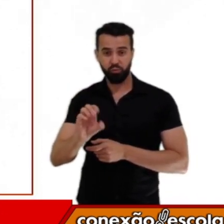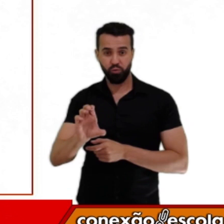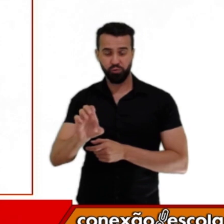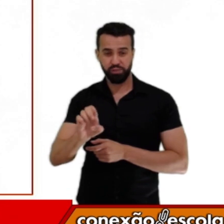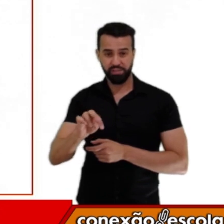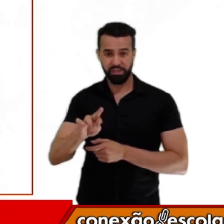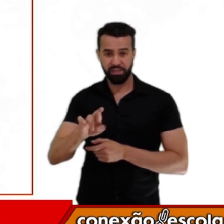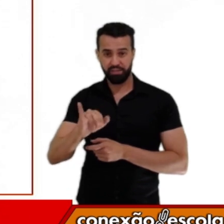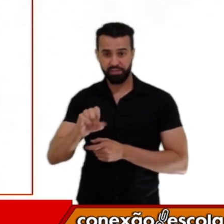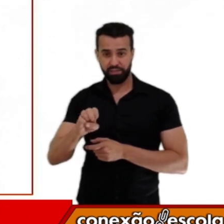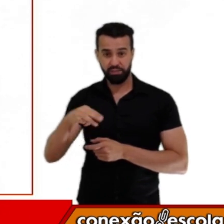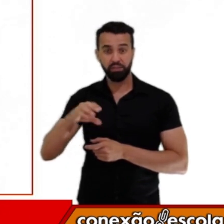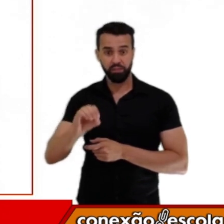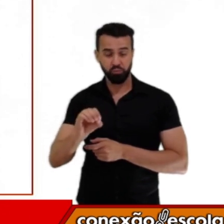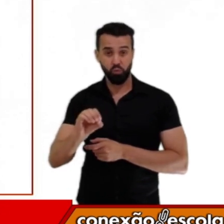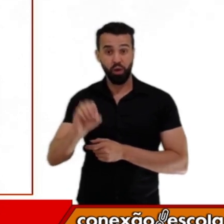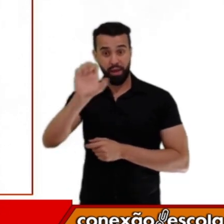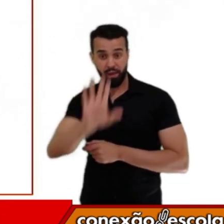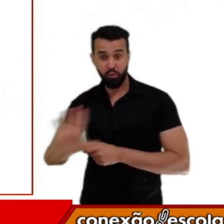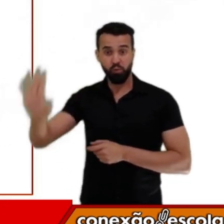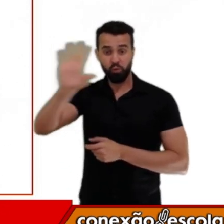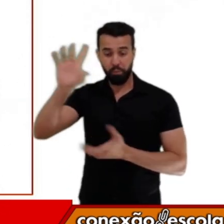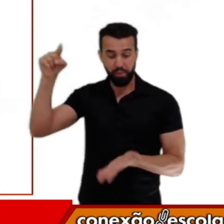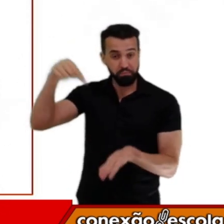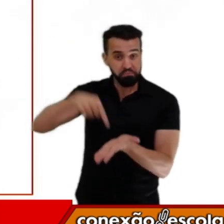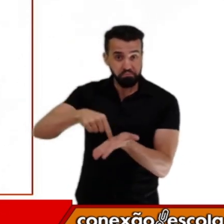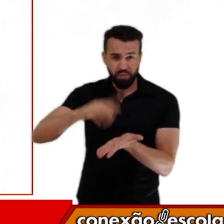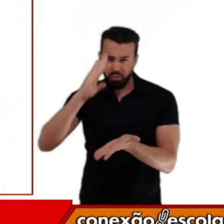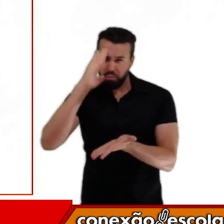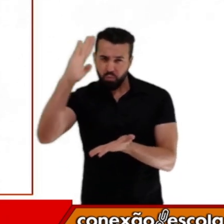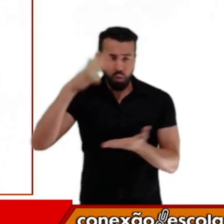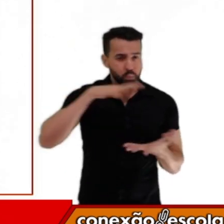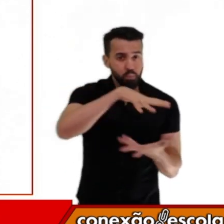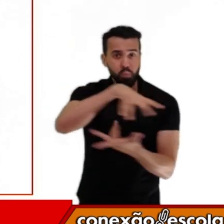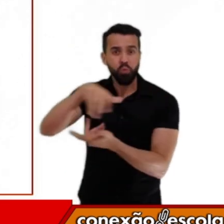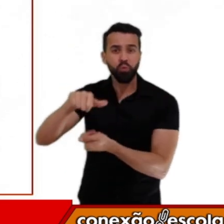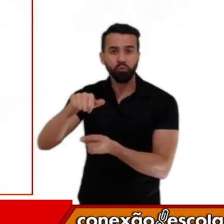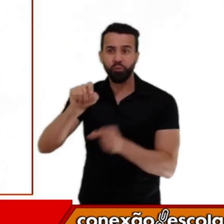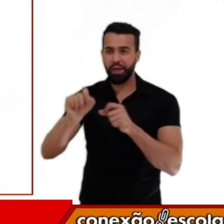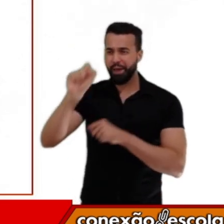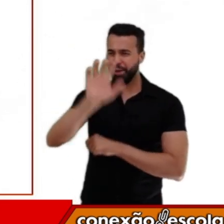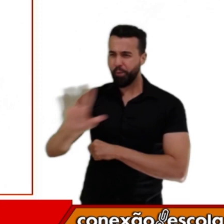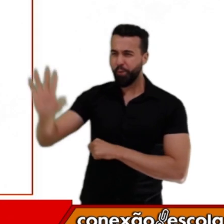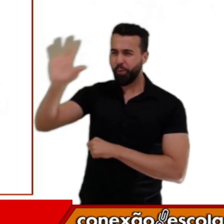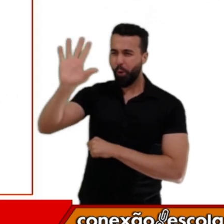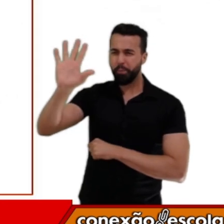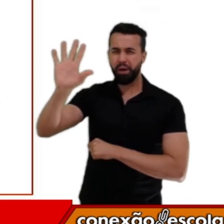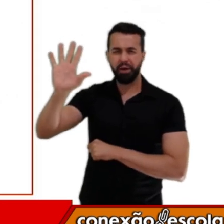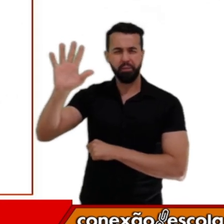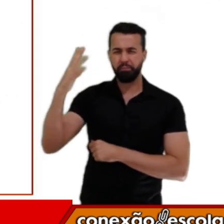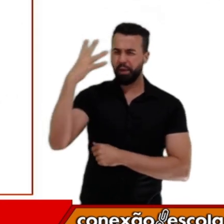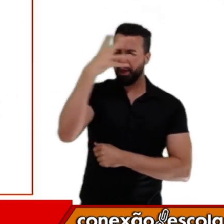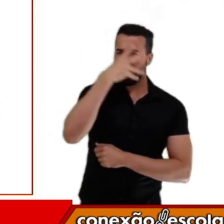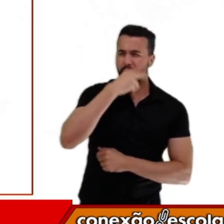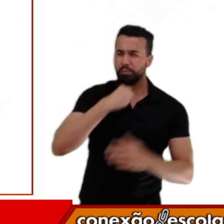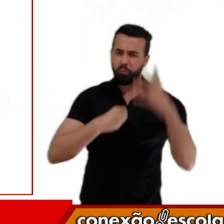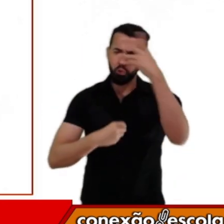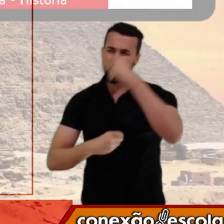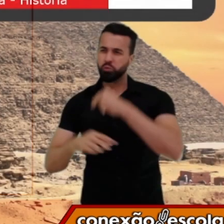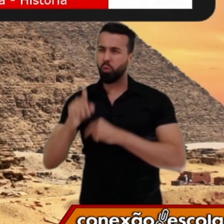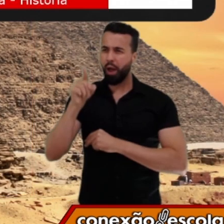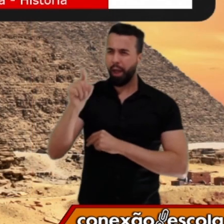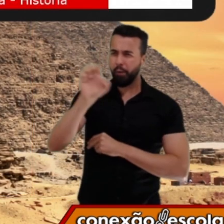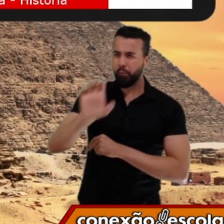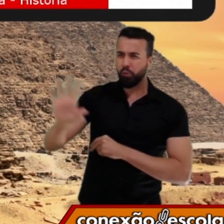se coloca como centro de saber do mundo. O que é europeu é belo, o que é europeu é